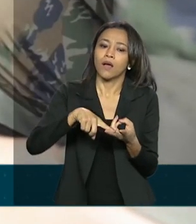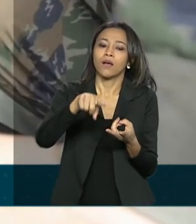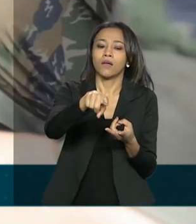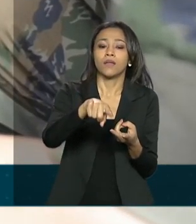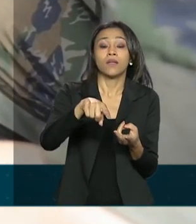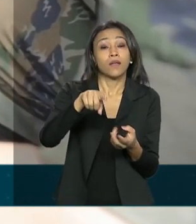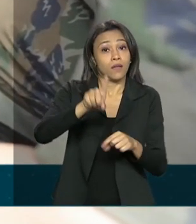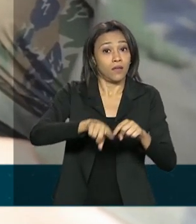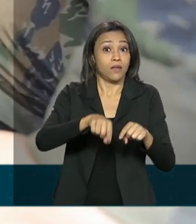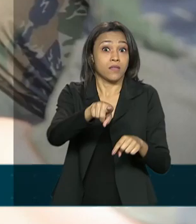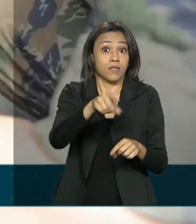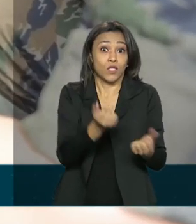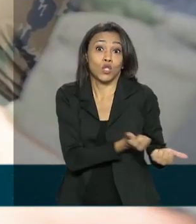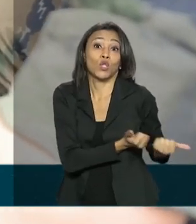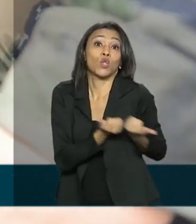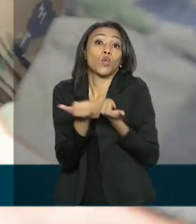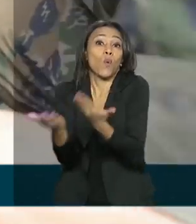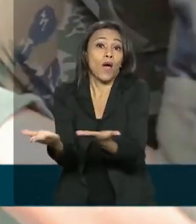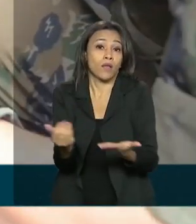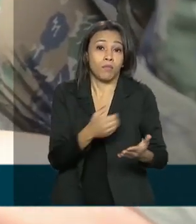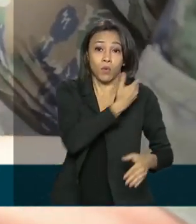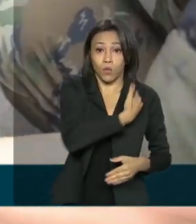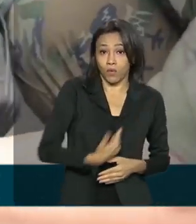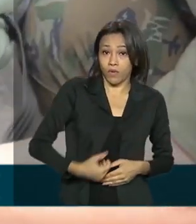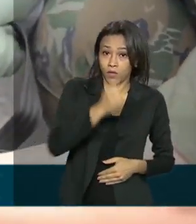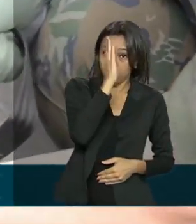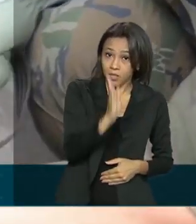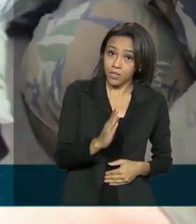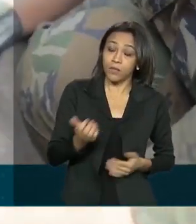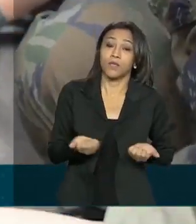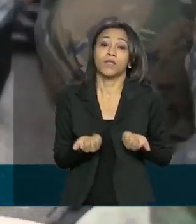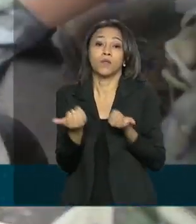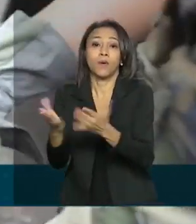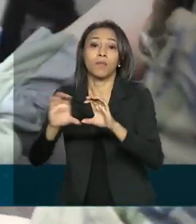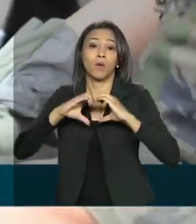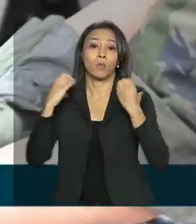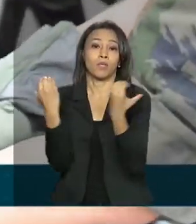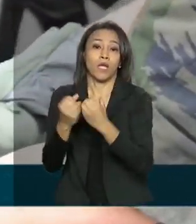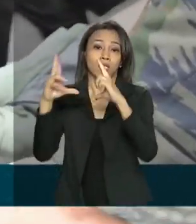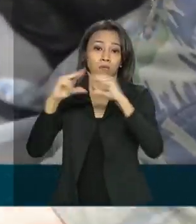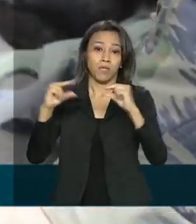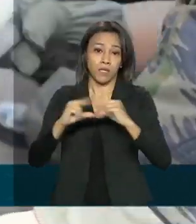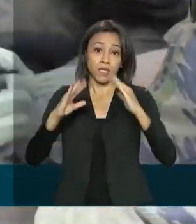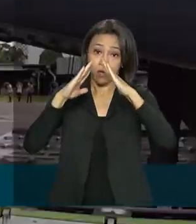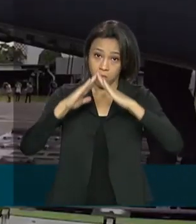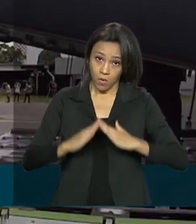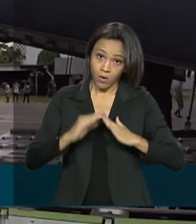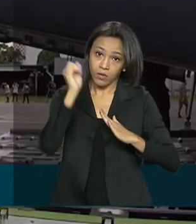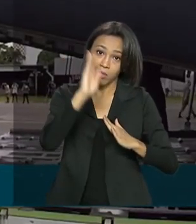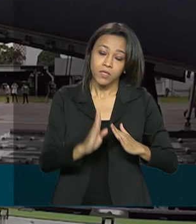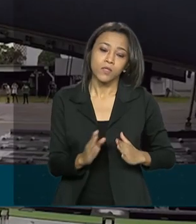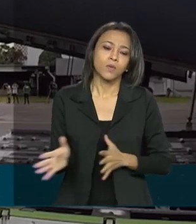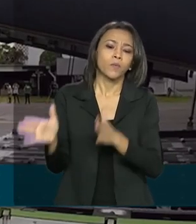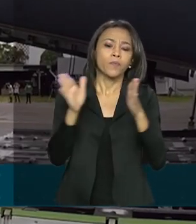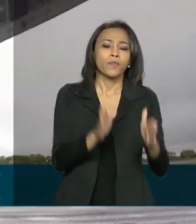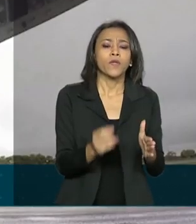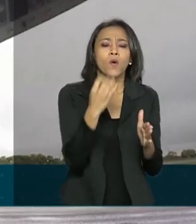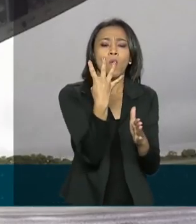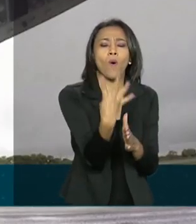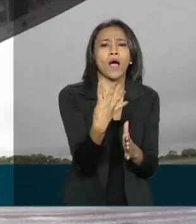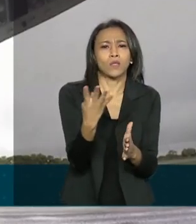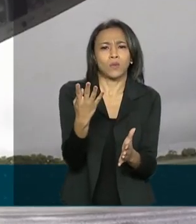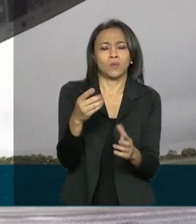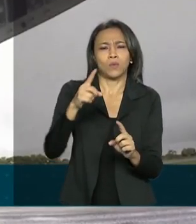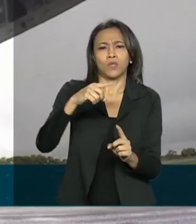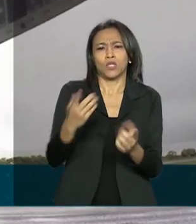brasileiro e pela comunidade libanesa no Brasil. Só do Ministério da Saúde, são 4 toneladas de produtos que